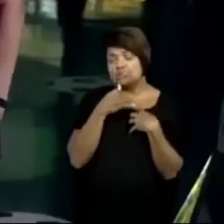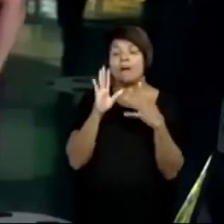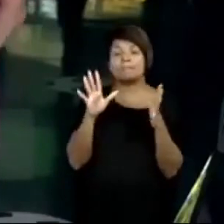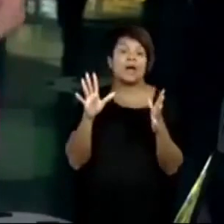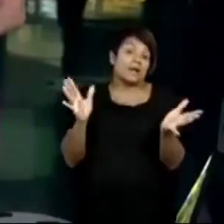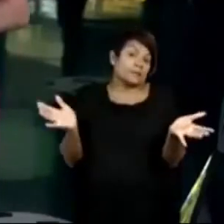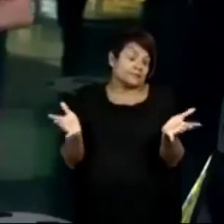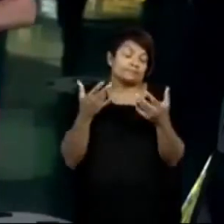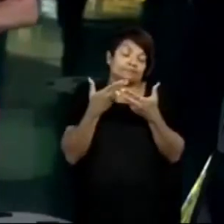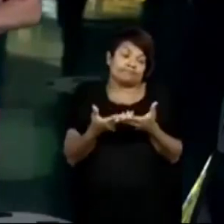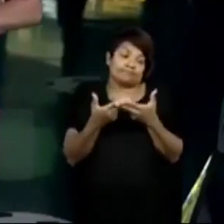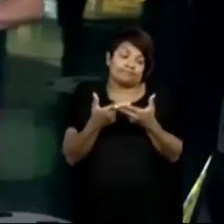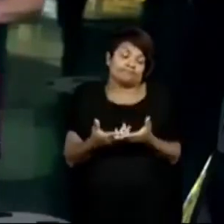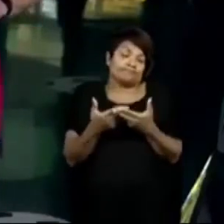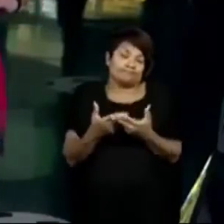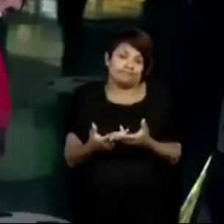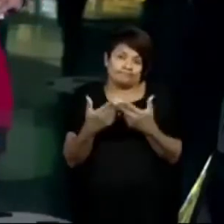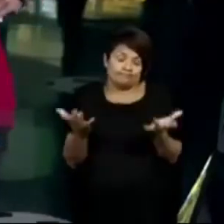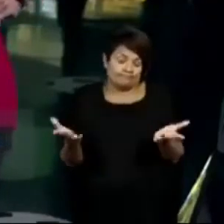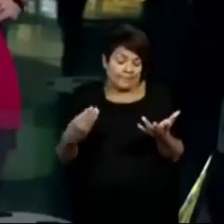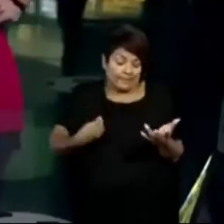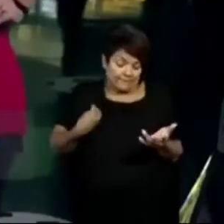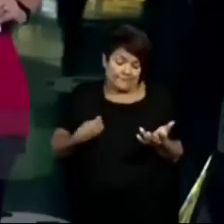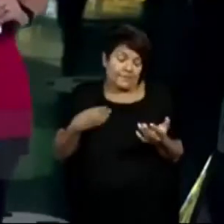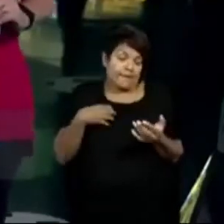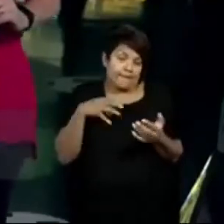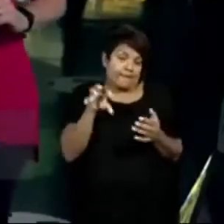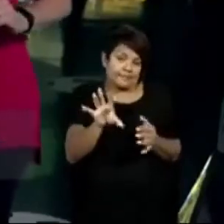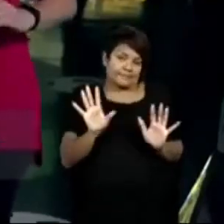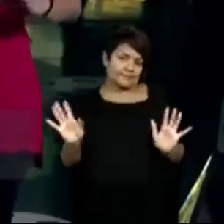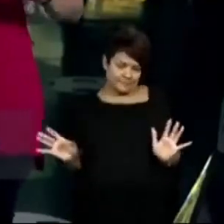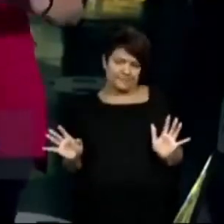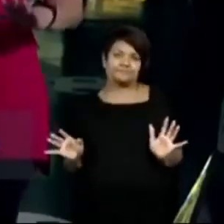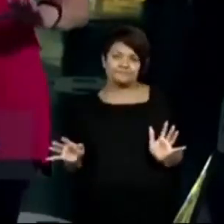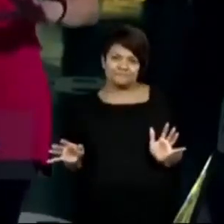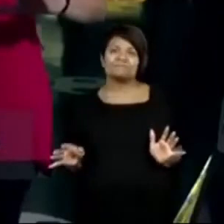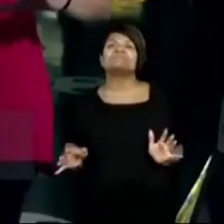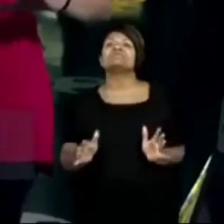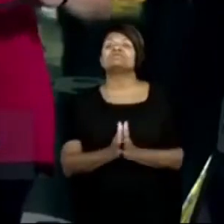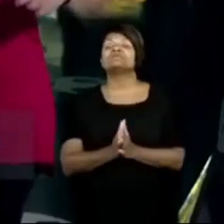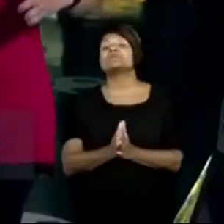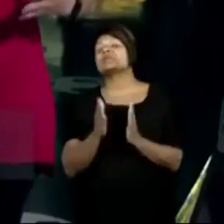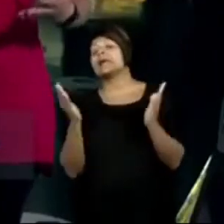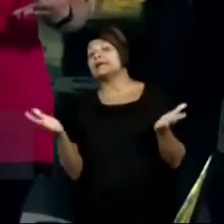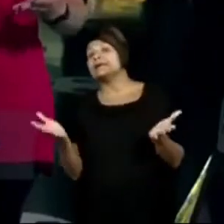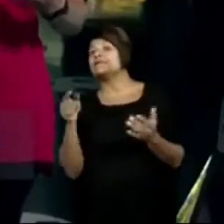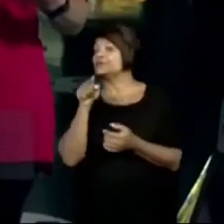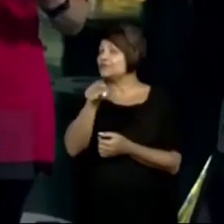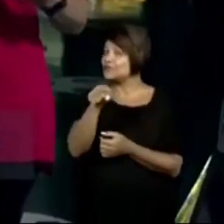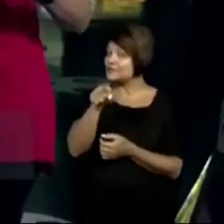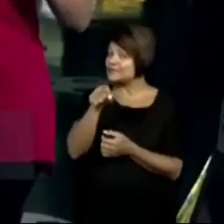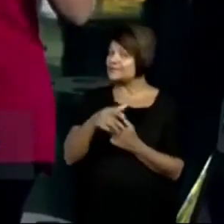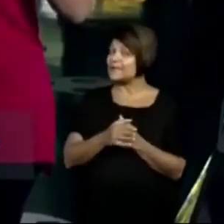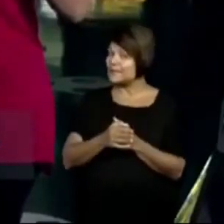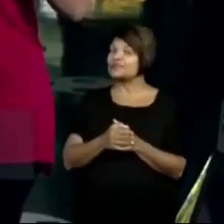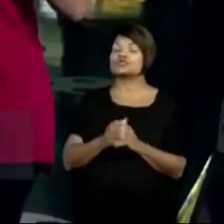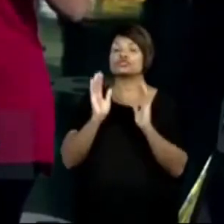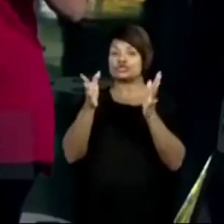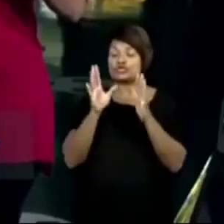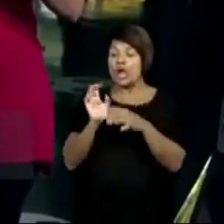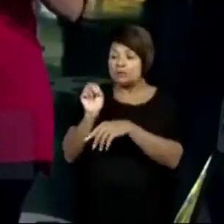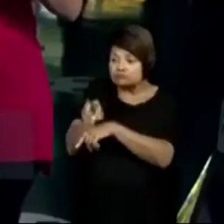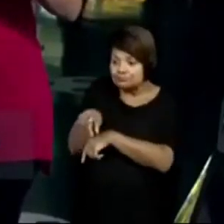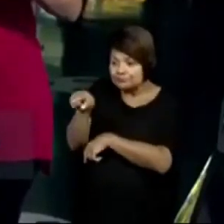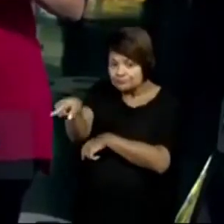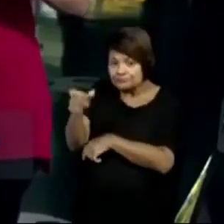do jogo, não faz? Faz parte do jogo, da vida, né, professora Amara? E vocês aí né? Já lá na escola, eu tenho certeza que os